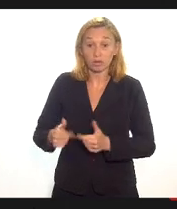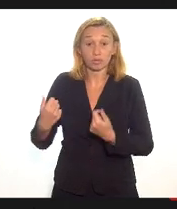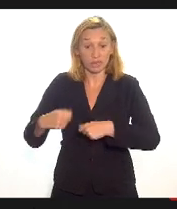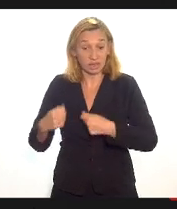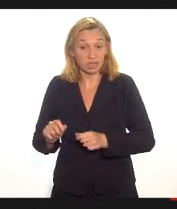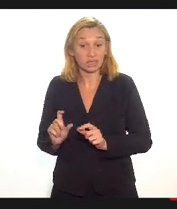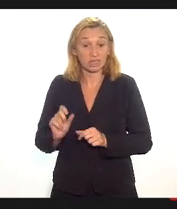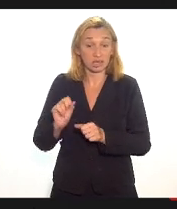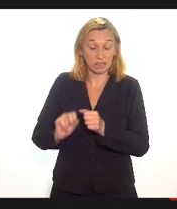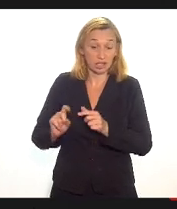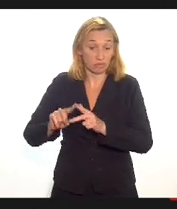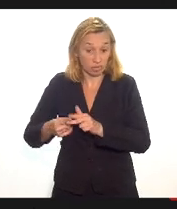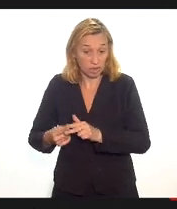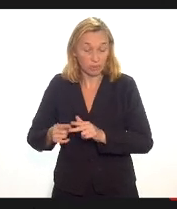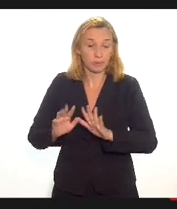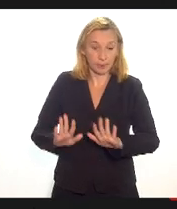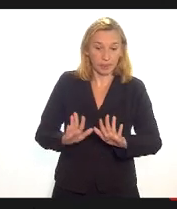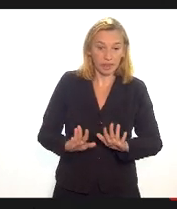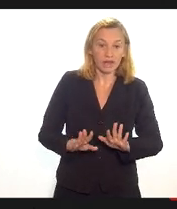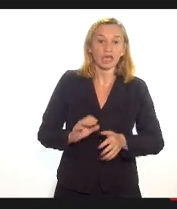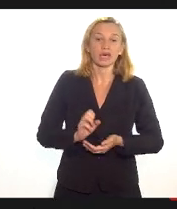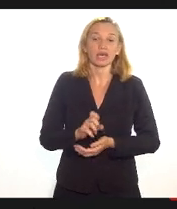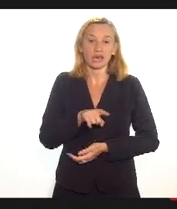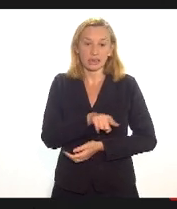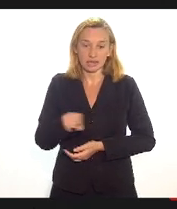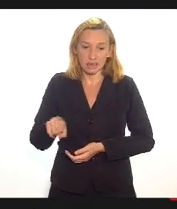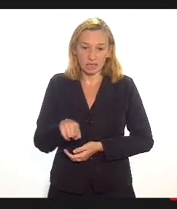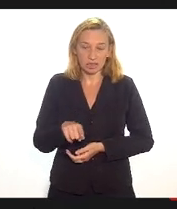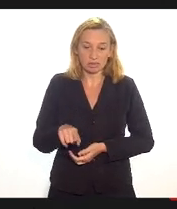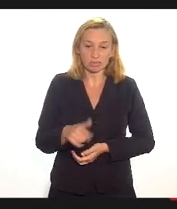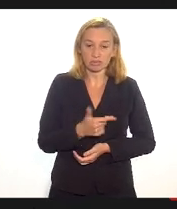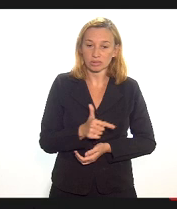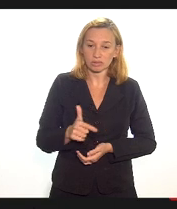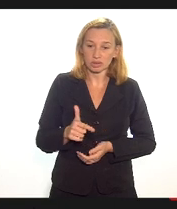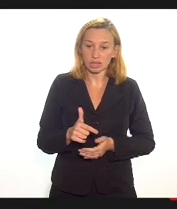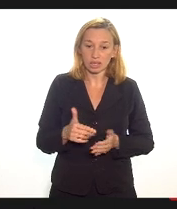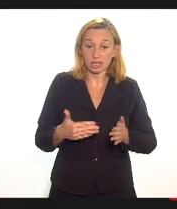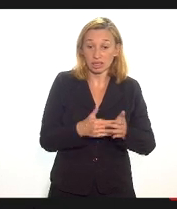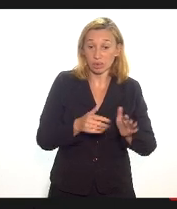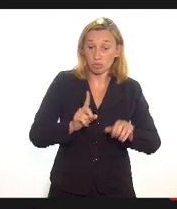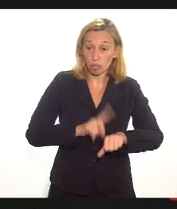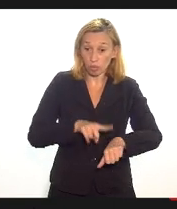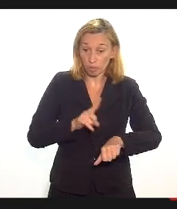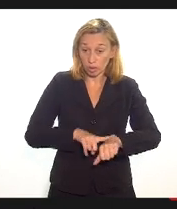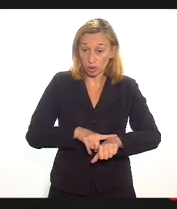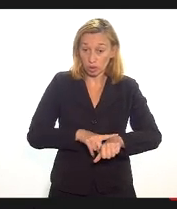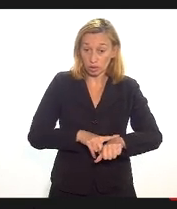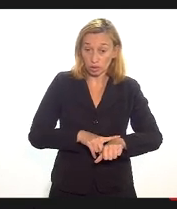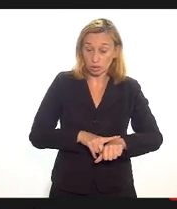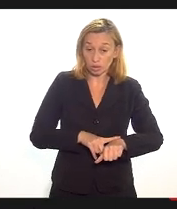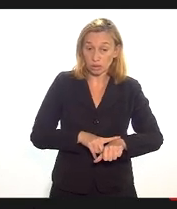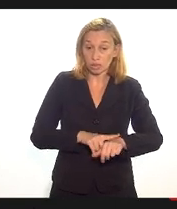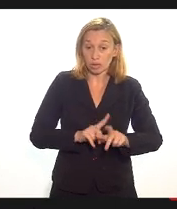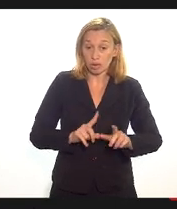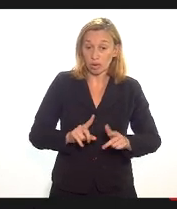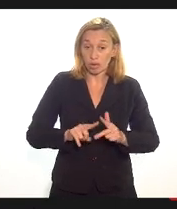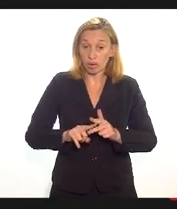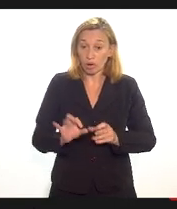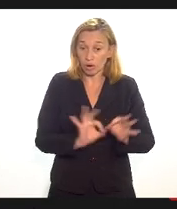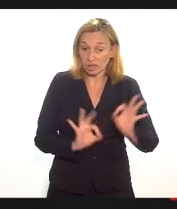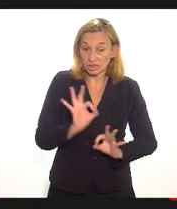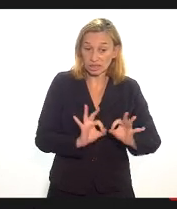específico das deduções. Essas deduções, elas não haviam sido, até certo momento, não haviam sido normatizadas. E a